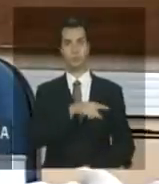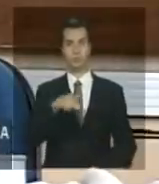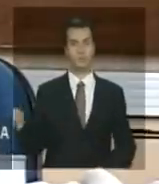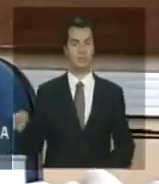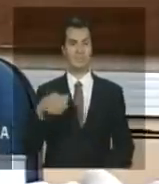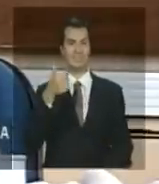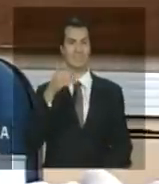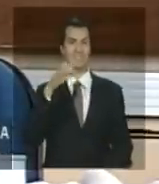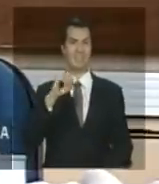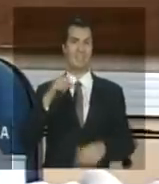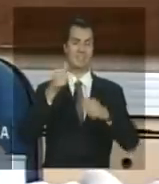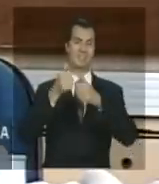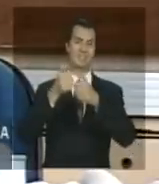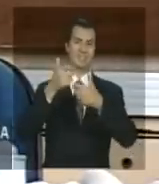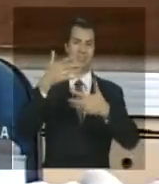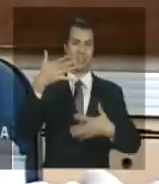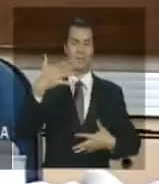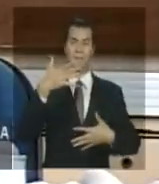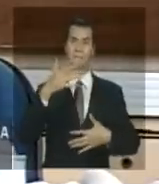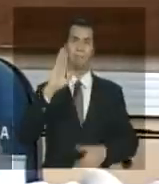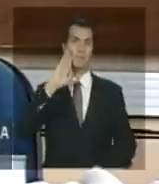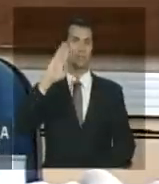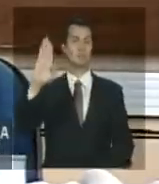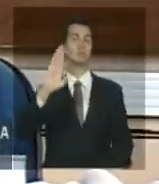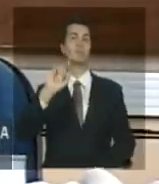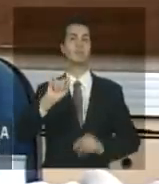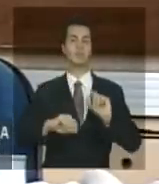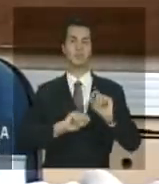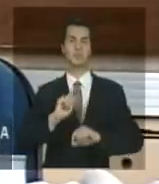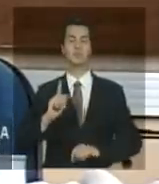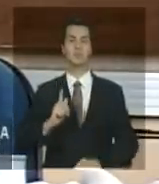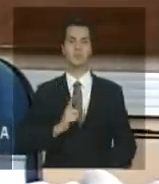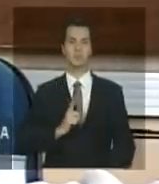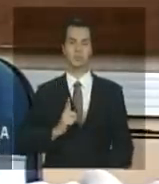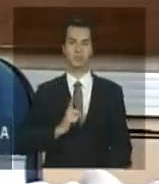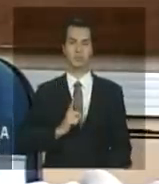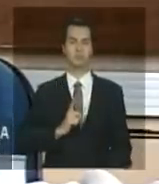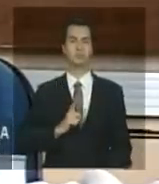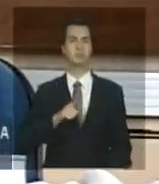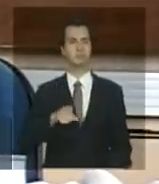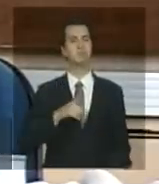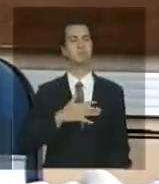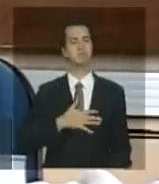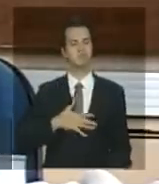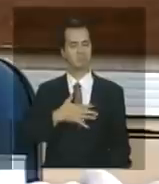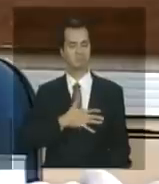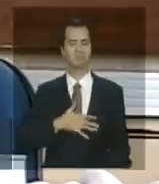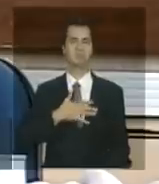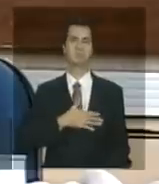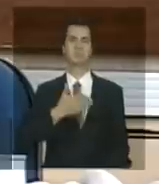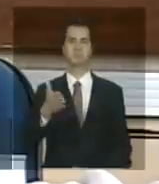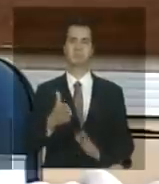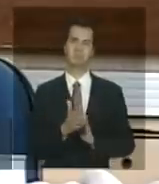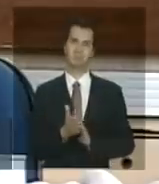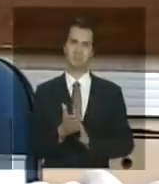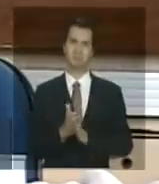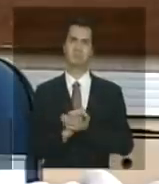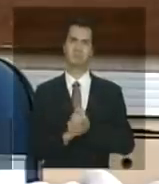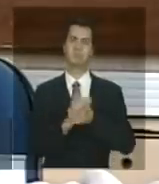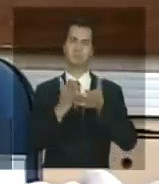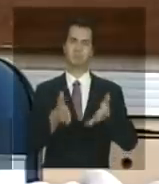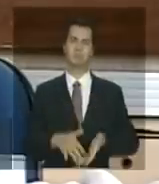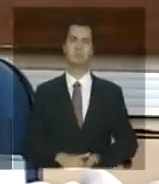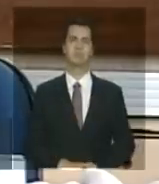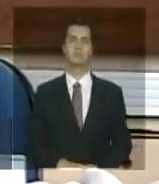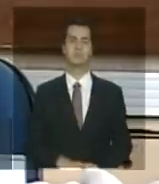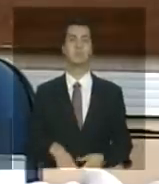aqui, eu considero que seja, de fato, um motivo de enorme orgulho para vocês,